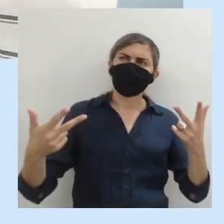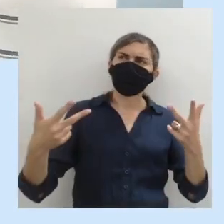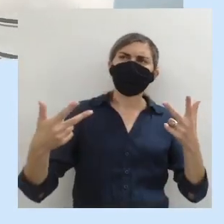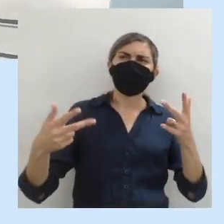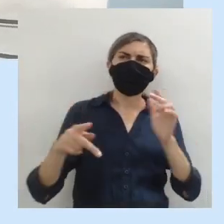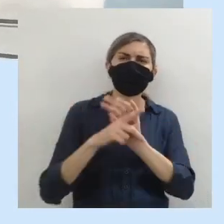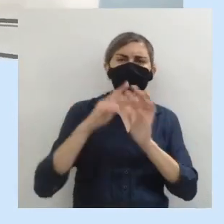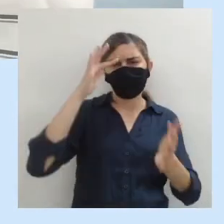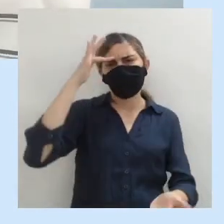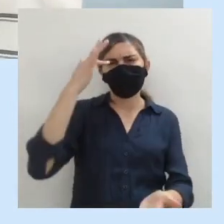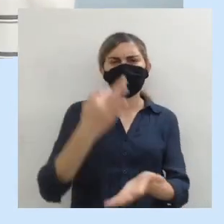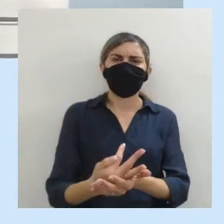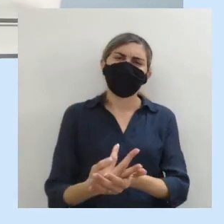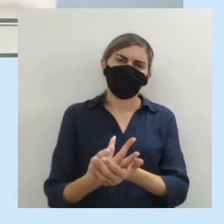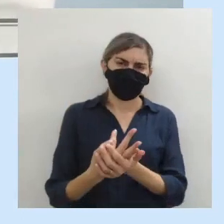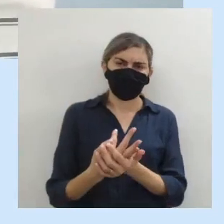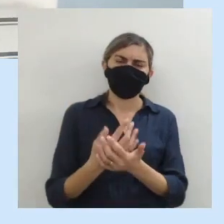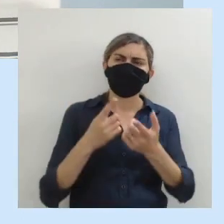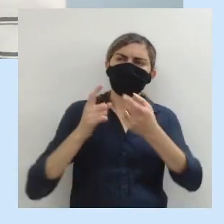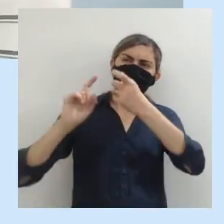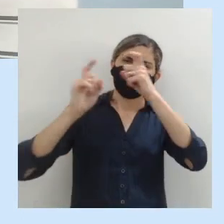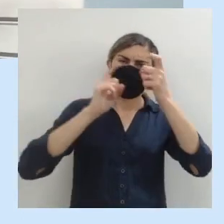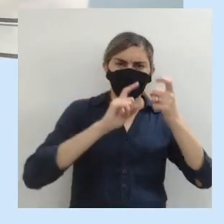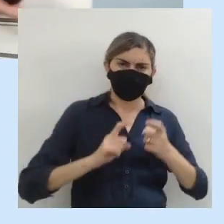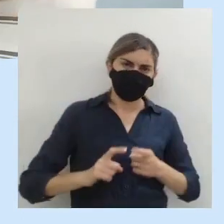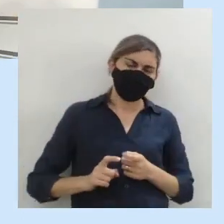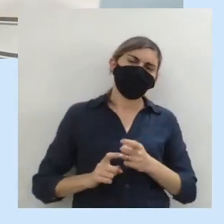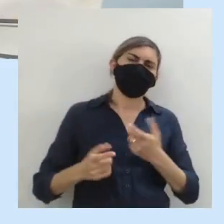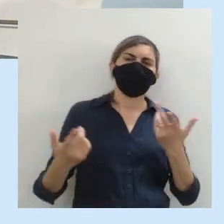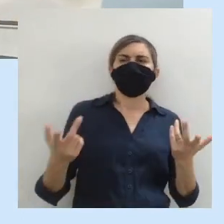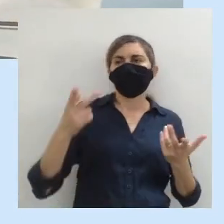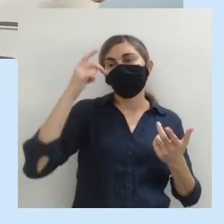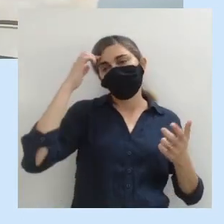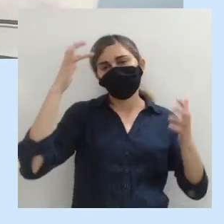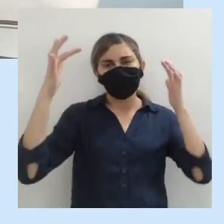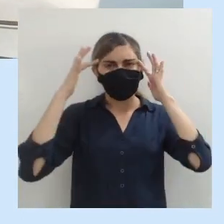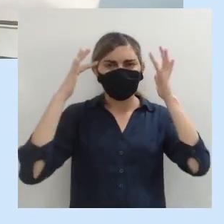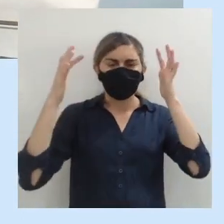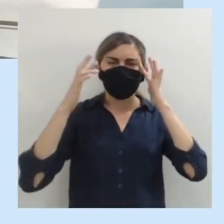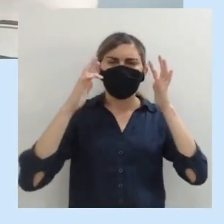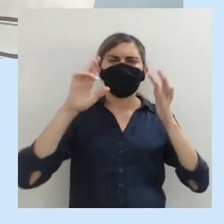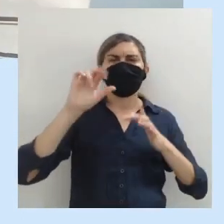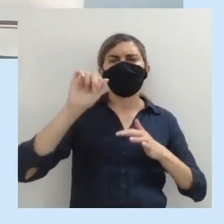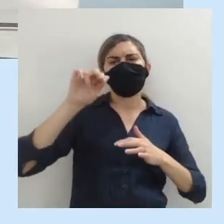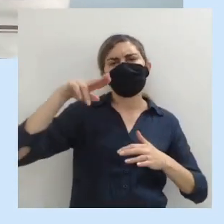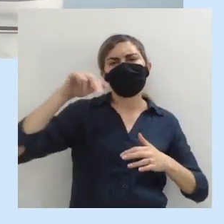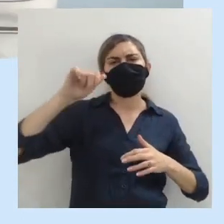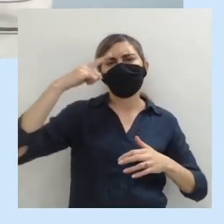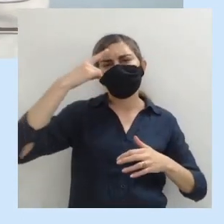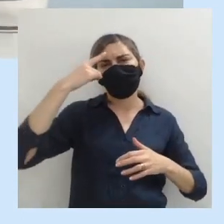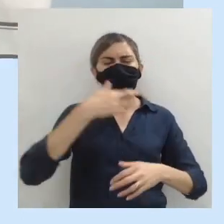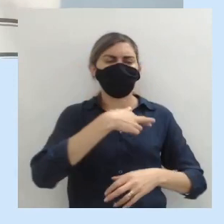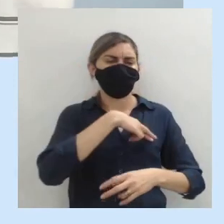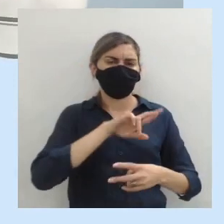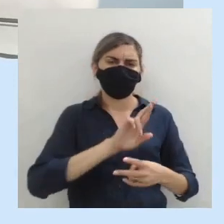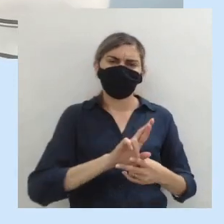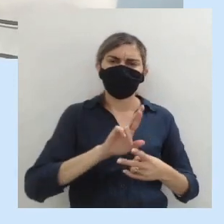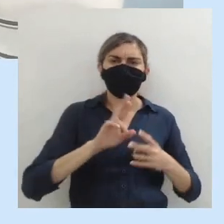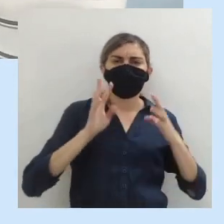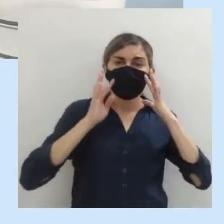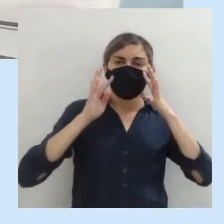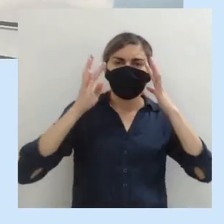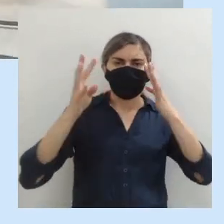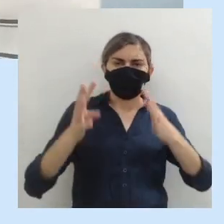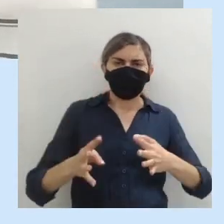inerentes à fé. Essa articulação entre pensamento racional e religioso chama a